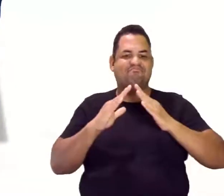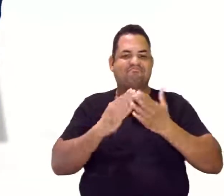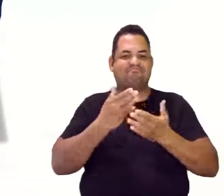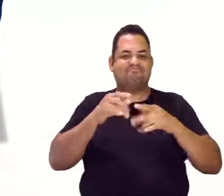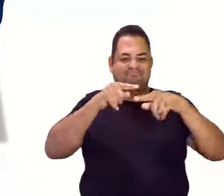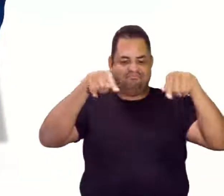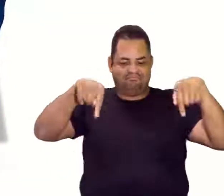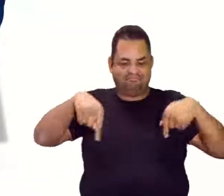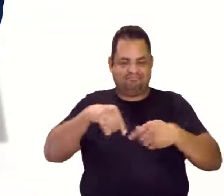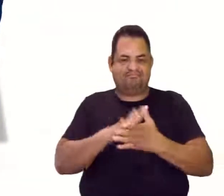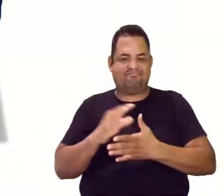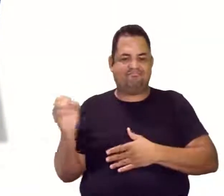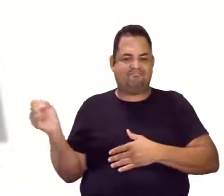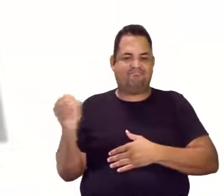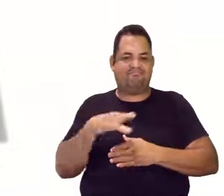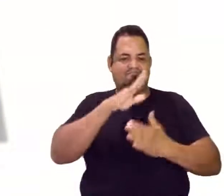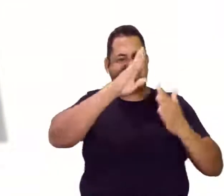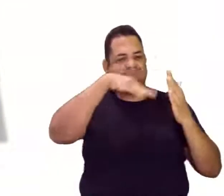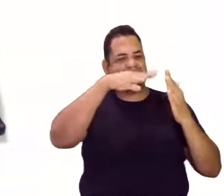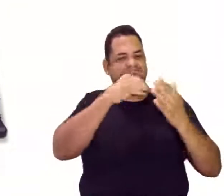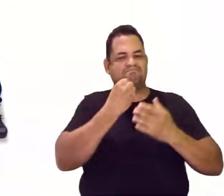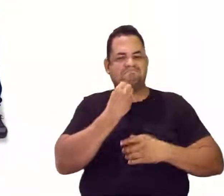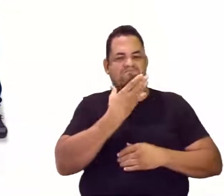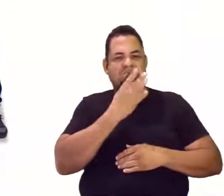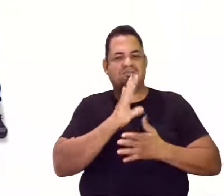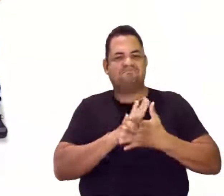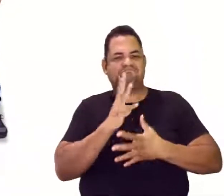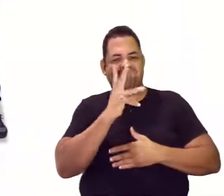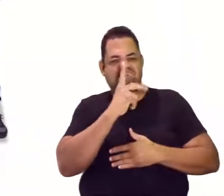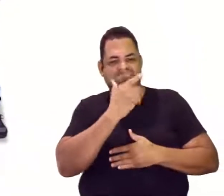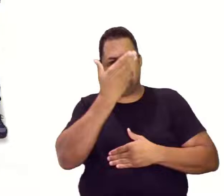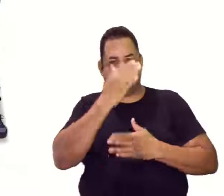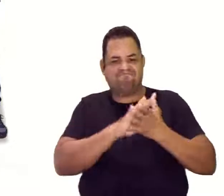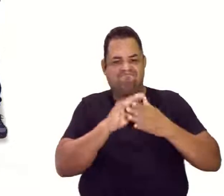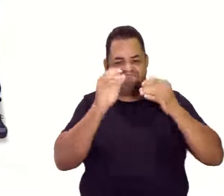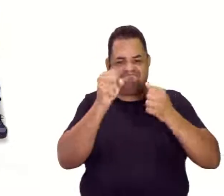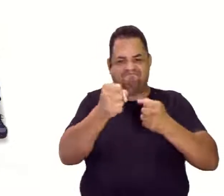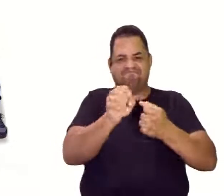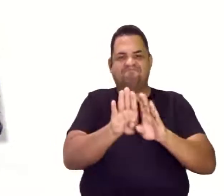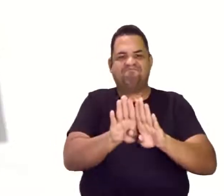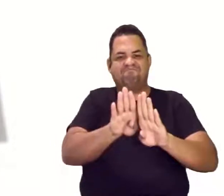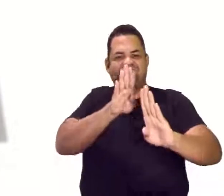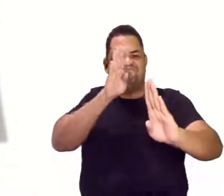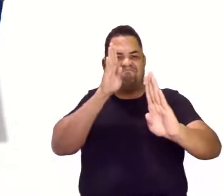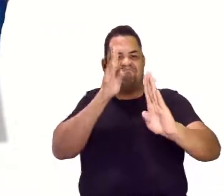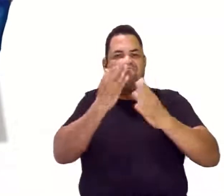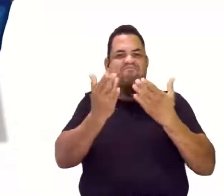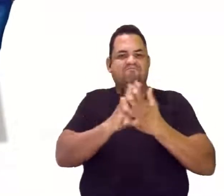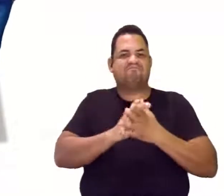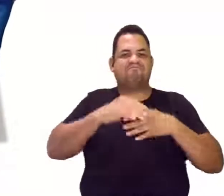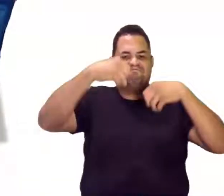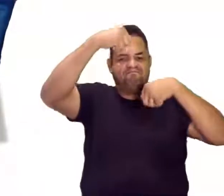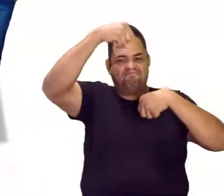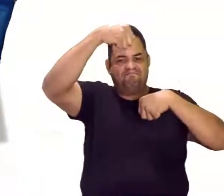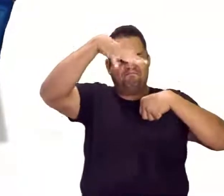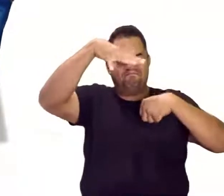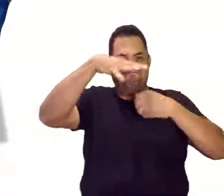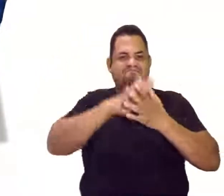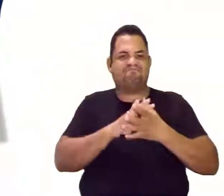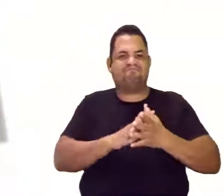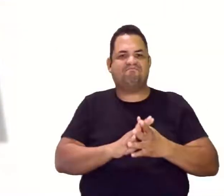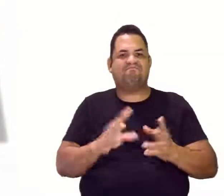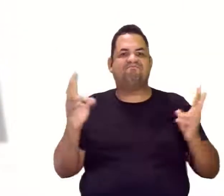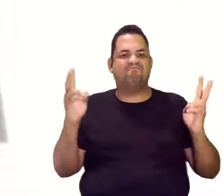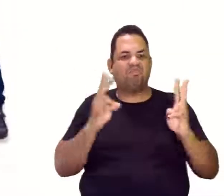bem acabadas, bem pintado, né, umas janelas bem grandes, ou seja, uma escola bem iluminada,